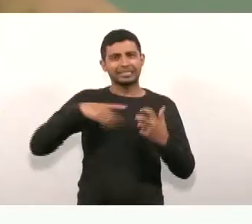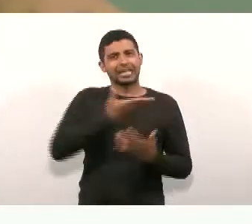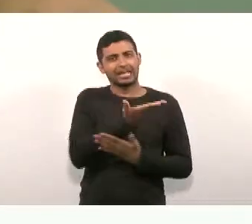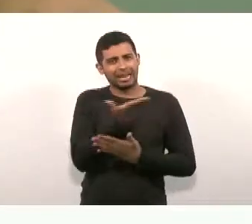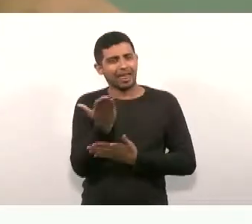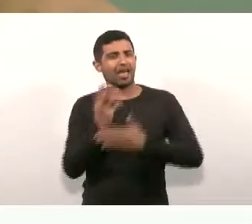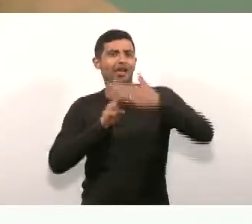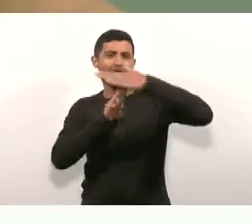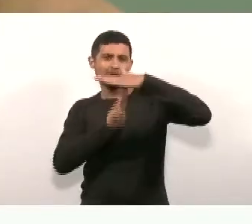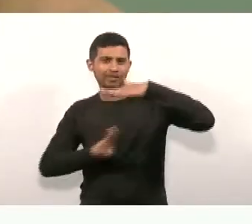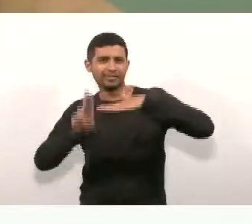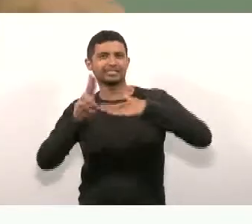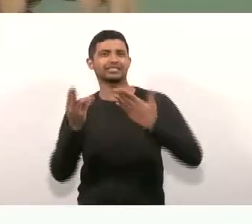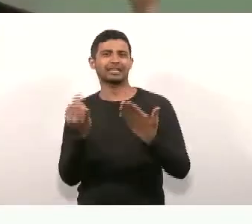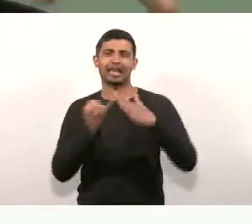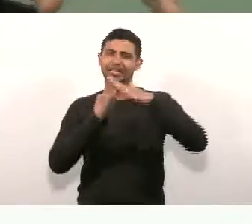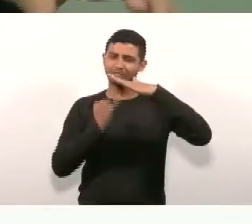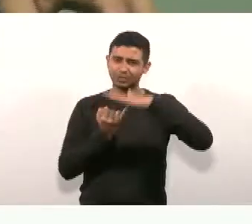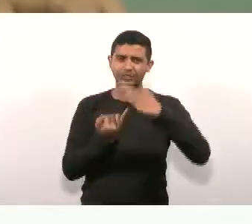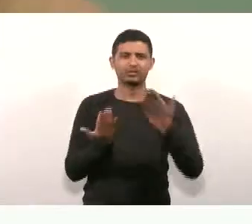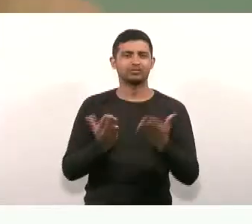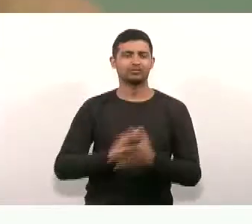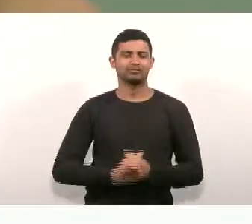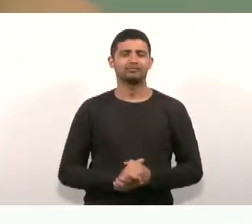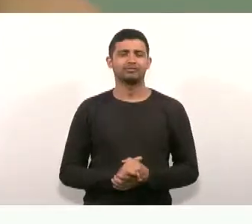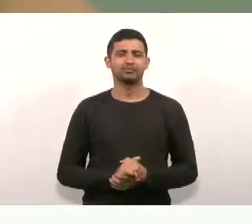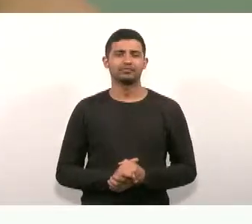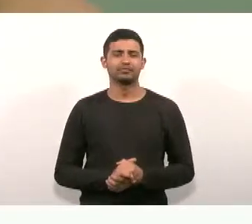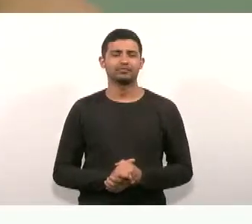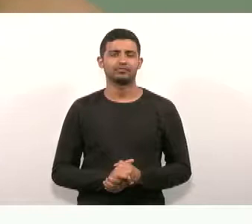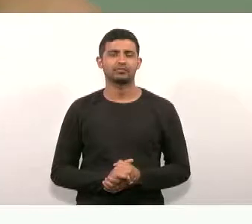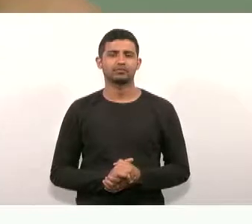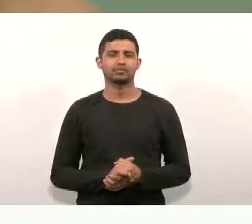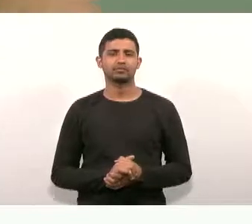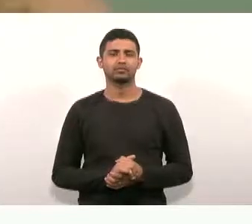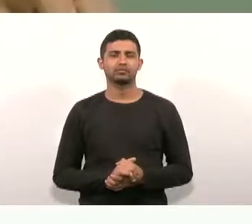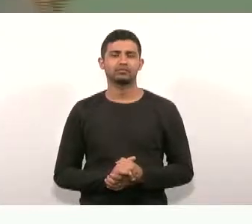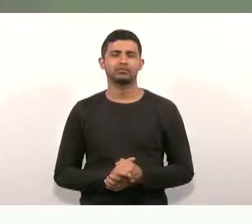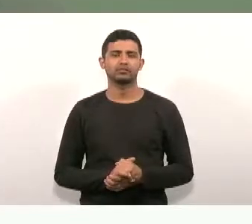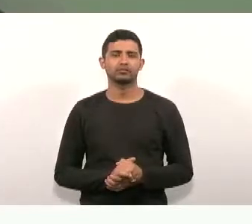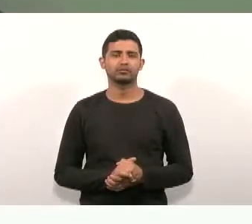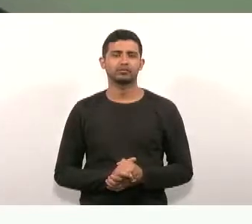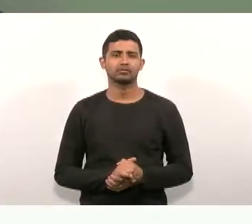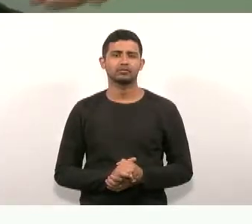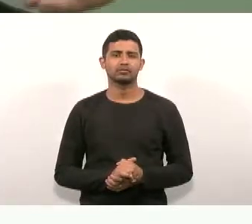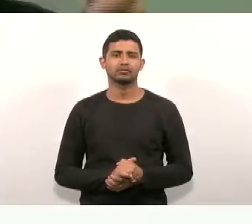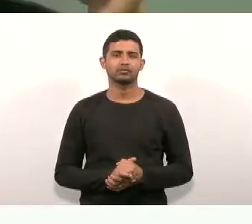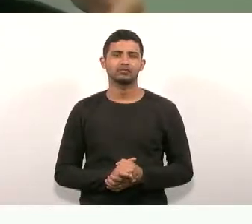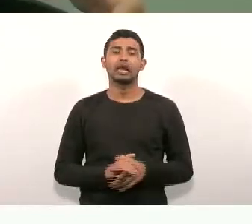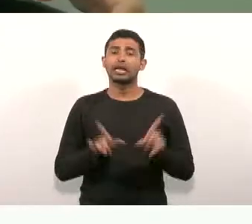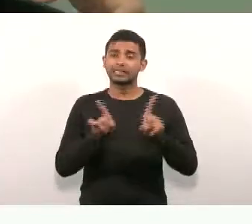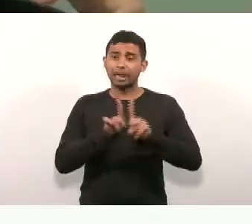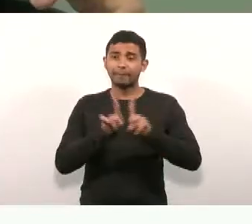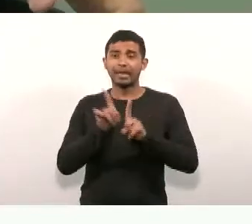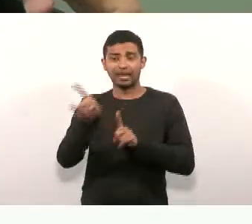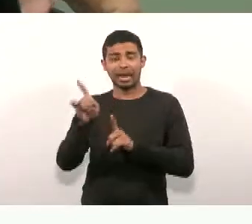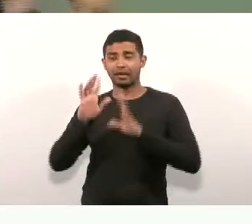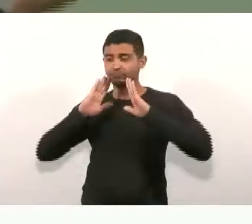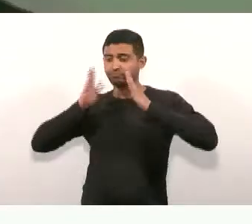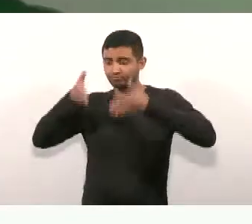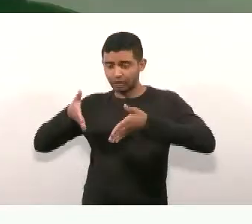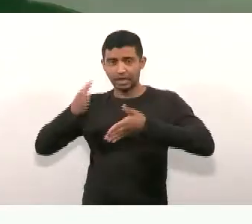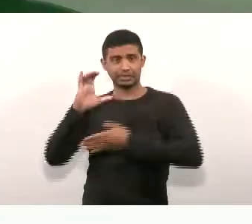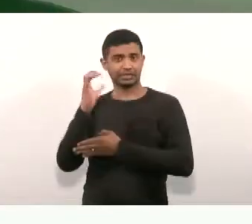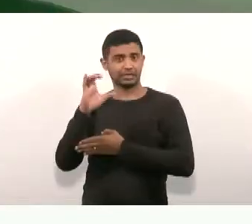submetidas as universidades, os institutos federais, para além do campo científico propriamente dito.